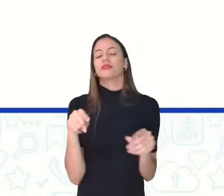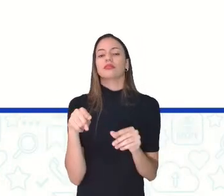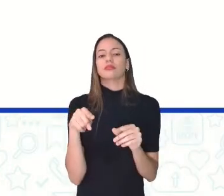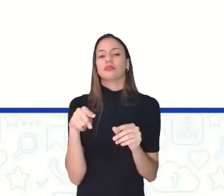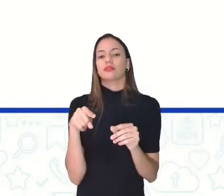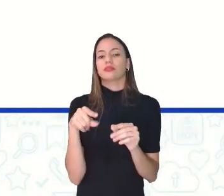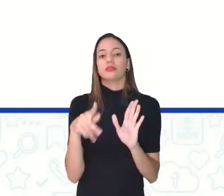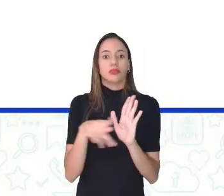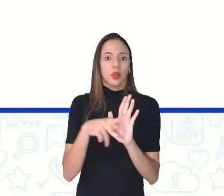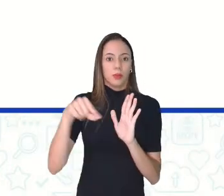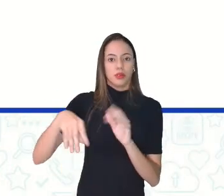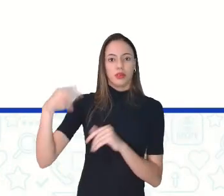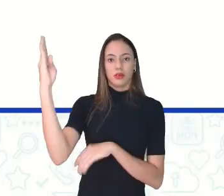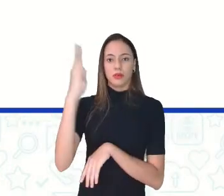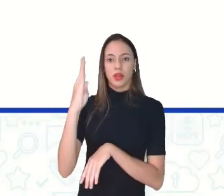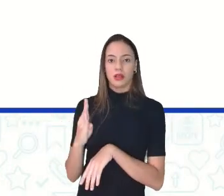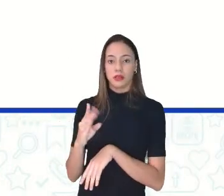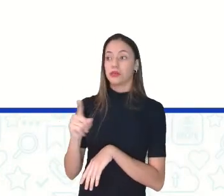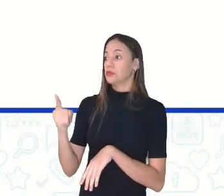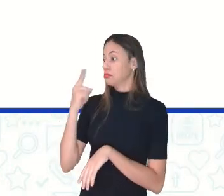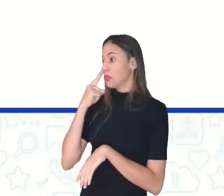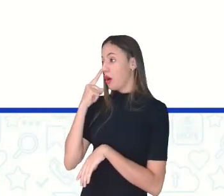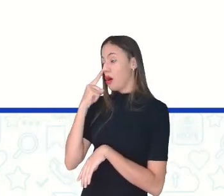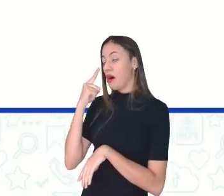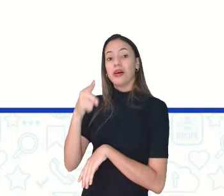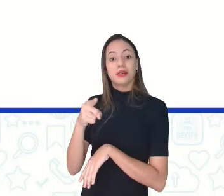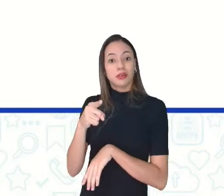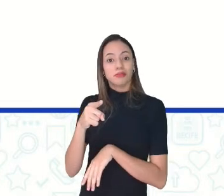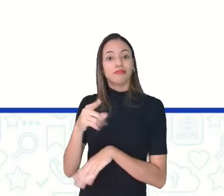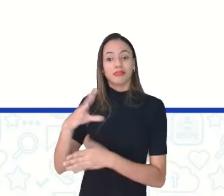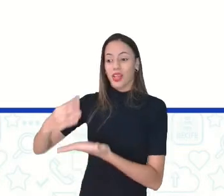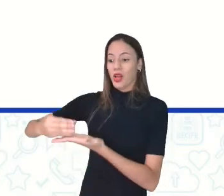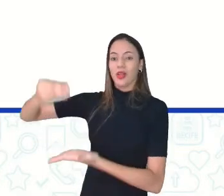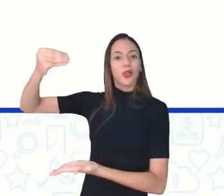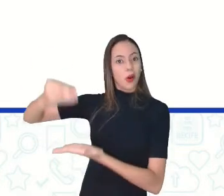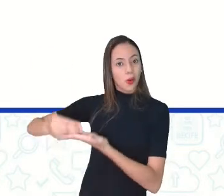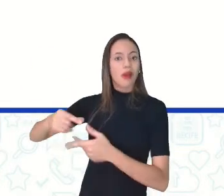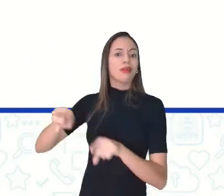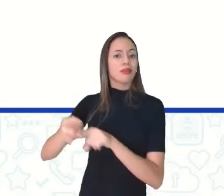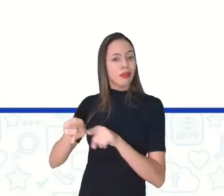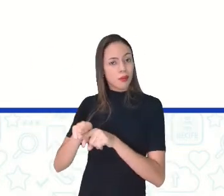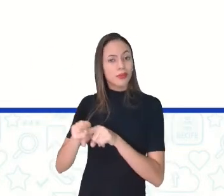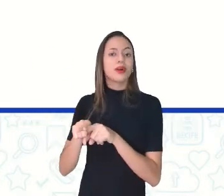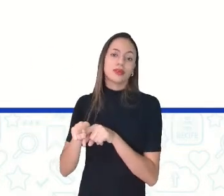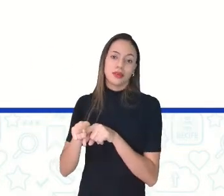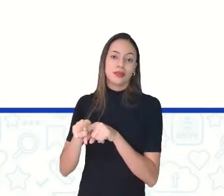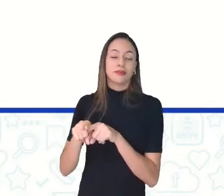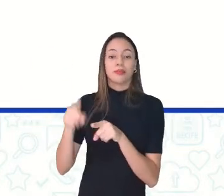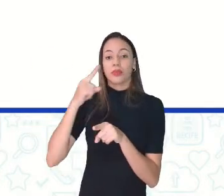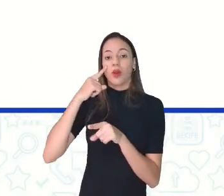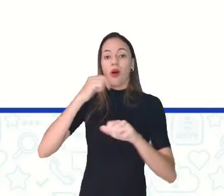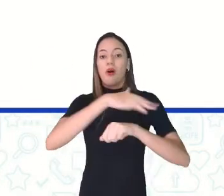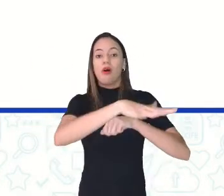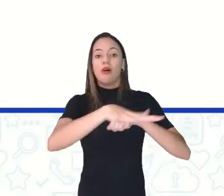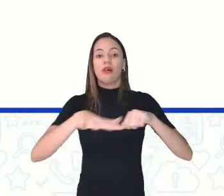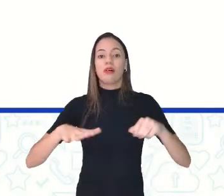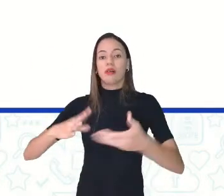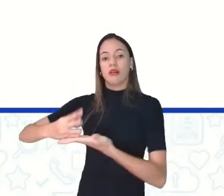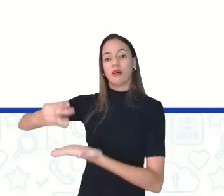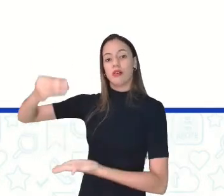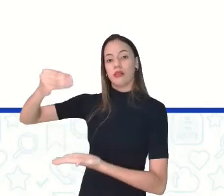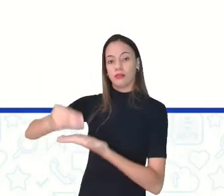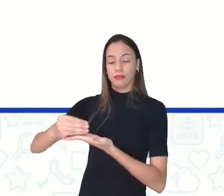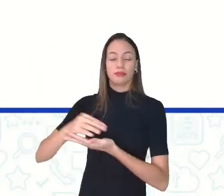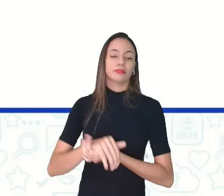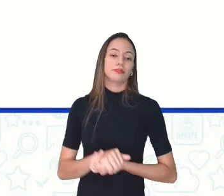ao nosso Brasil, né, gente? Noronha aí, incluída. E Noronha incluído, tá certo? Então, a ilha de Fernando de Noronha, né?